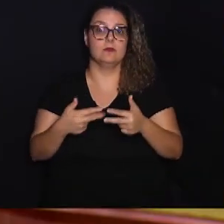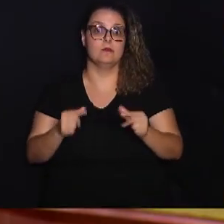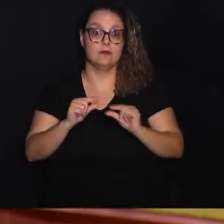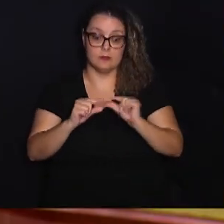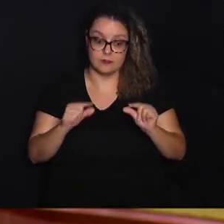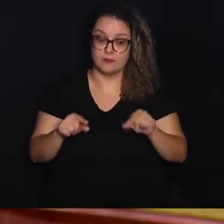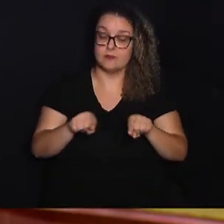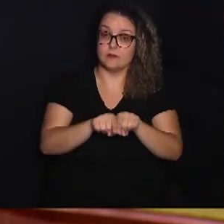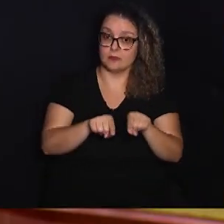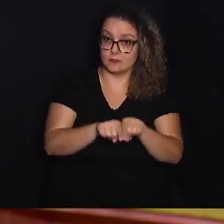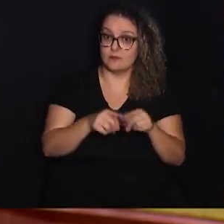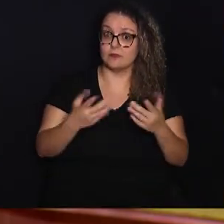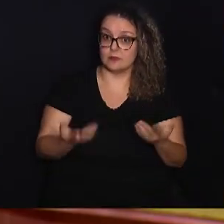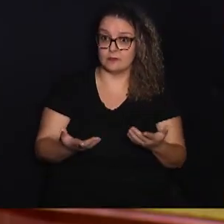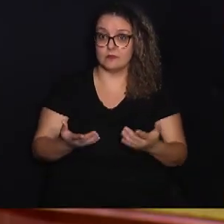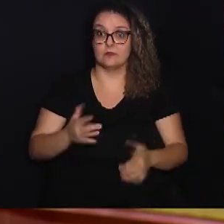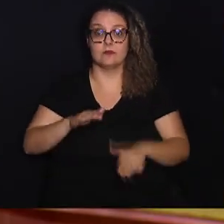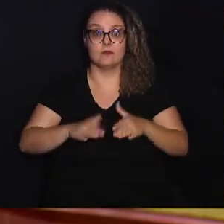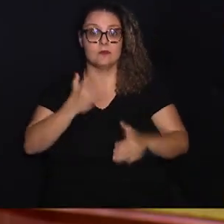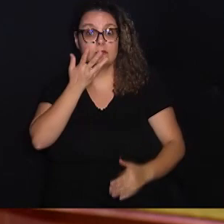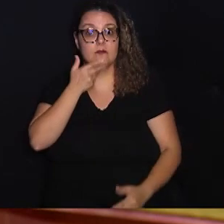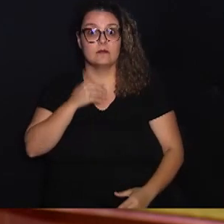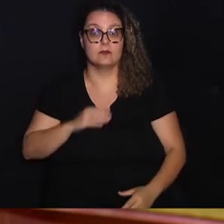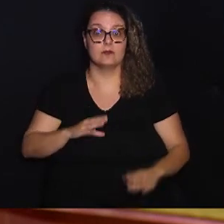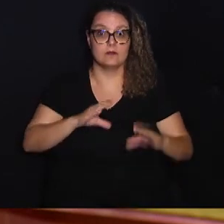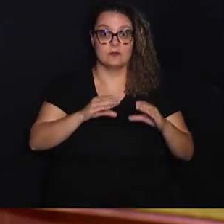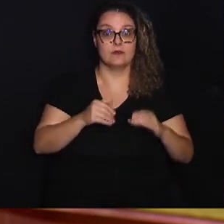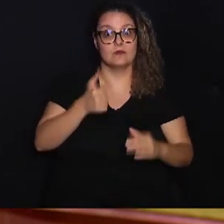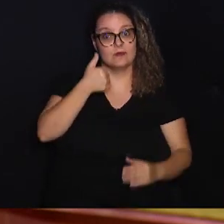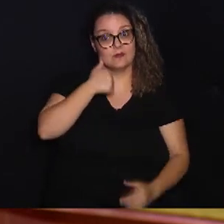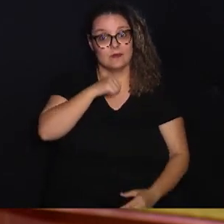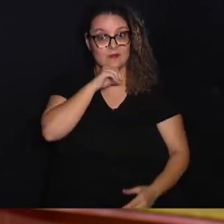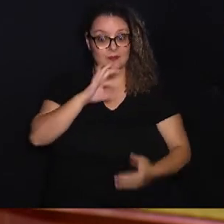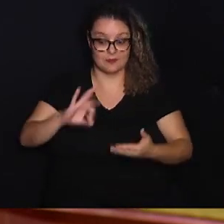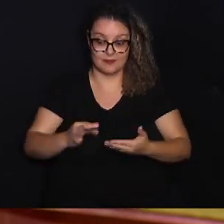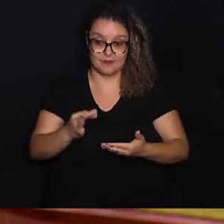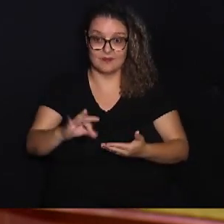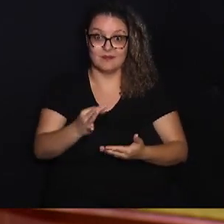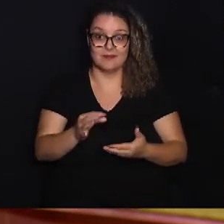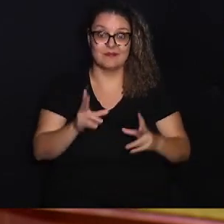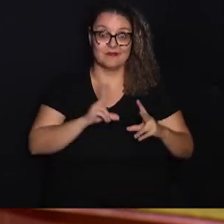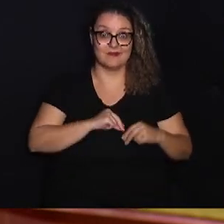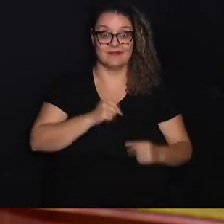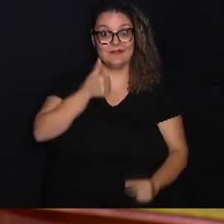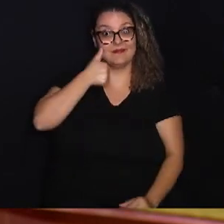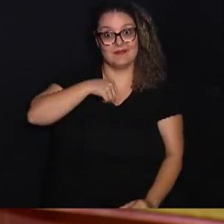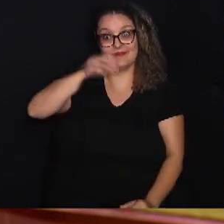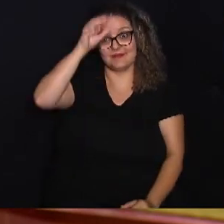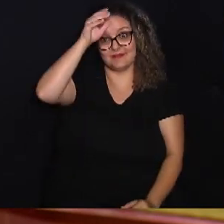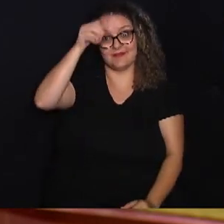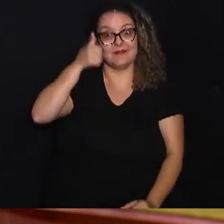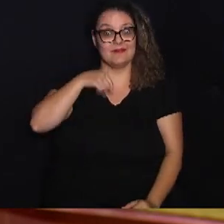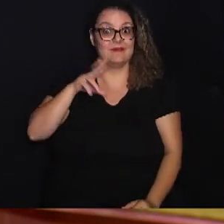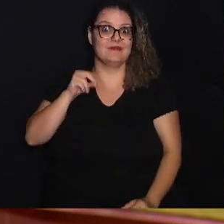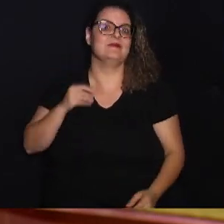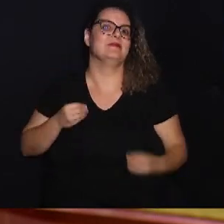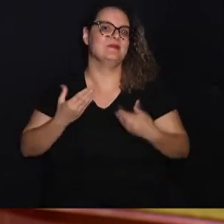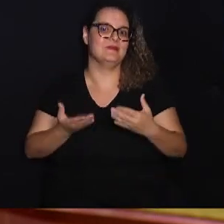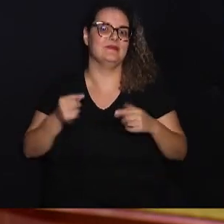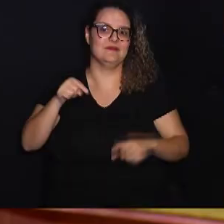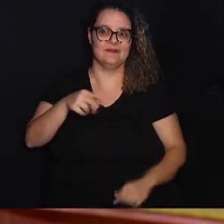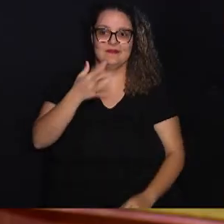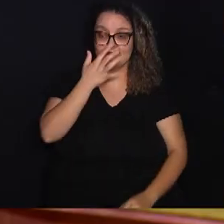pequenas também. Então, às vezes a criança vê uma almofada e fala, nossa, foi minha mãe que costurou essa almofada. Nossa, foi a minha tia, foi a minha avó que trouxe isso